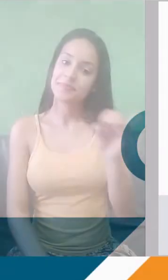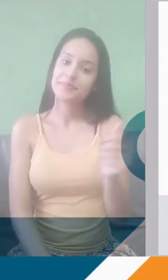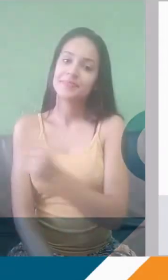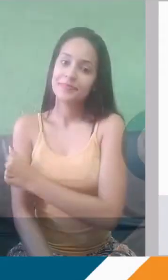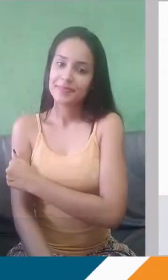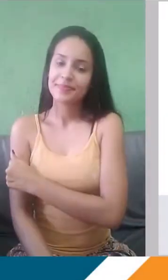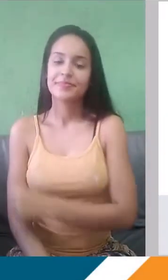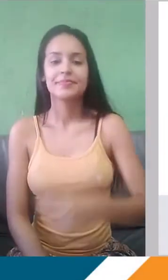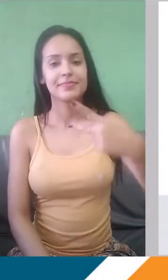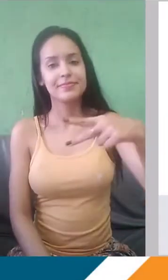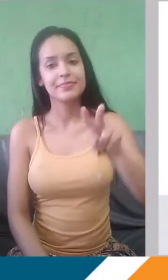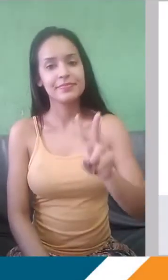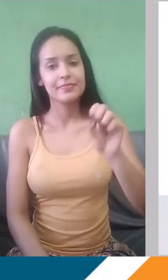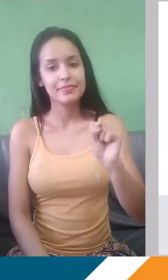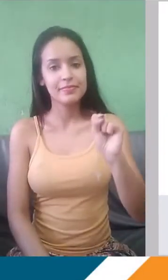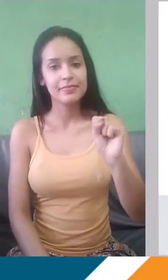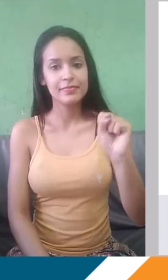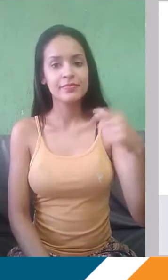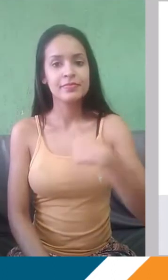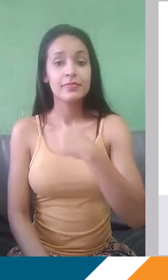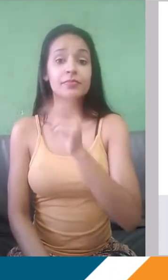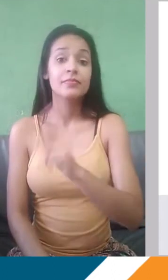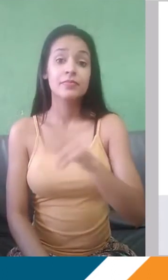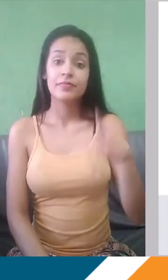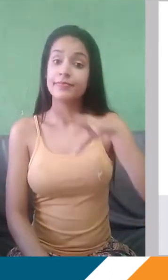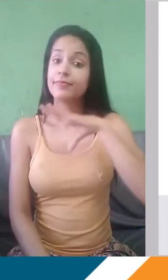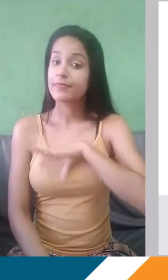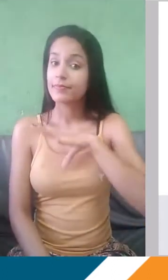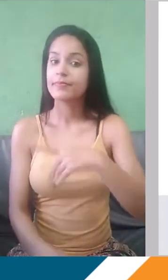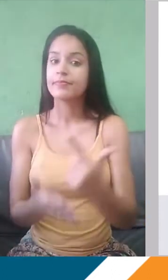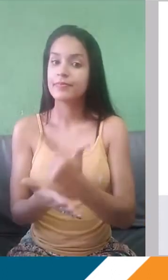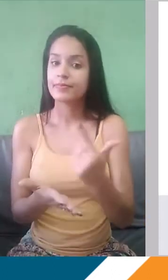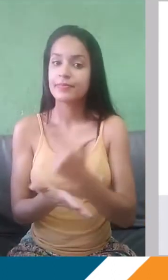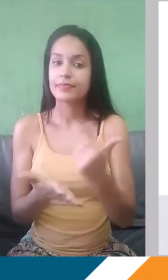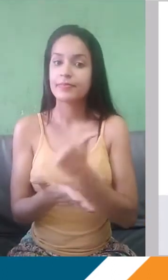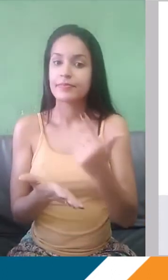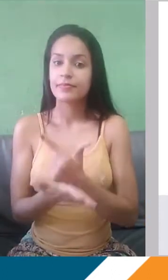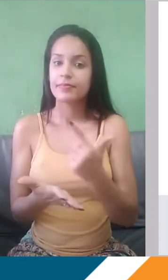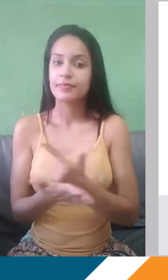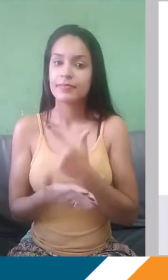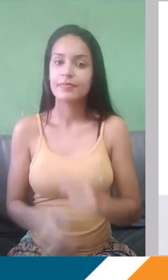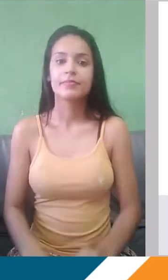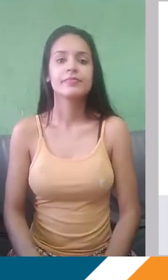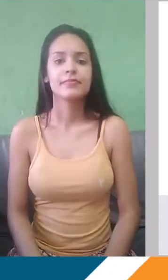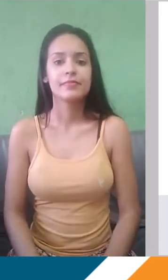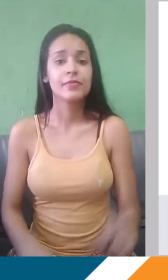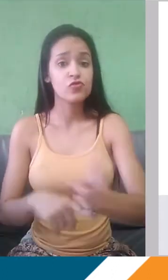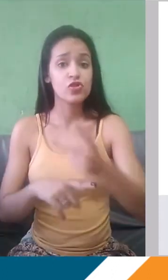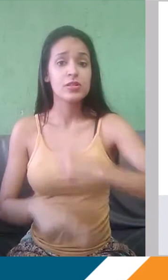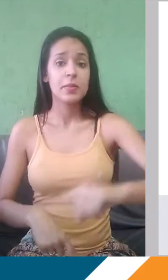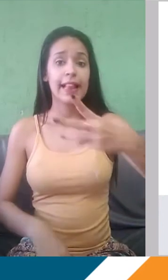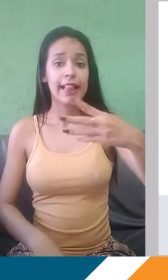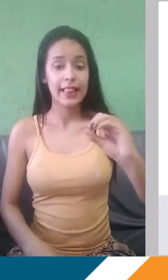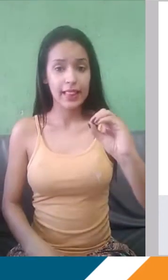Olá, querida aluna, querido aluno do PVS, meu nome é Rudá, mediador de língua portuguesa e literatura. Sejam bem-vindos ao vídeo